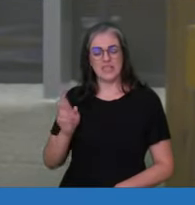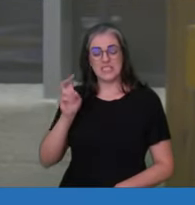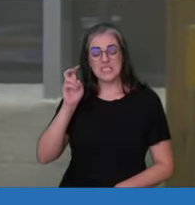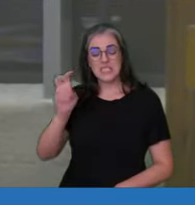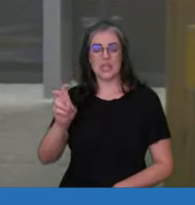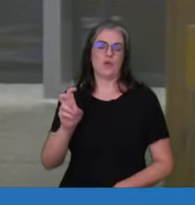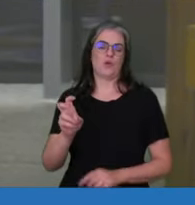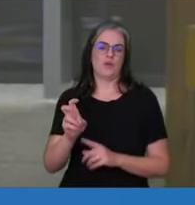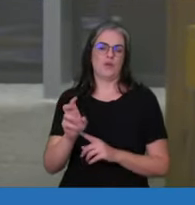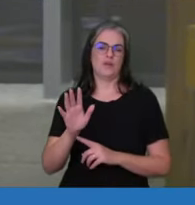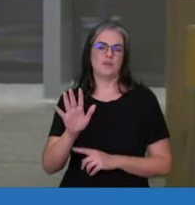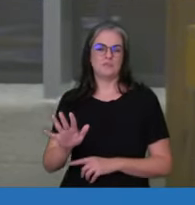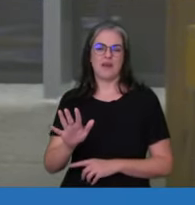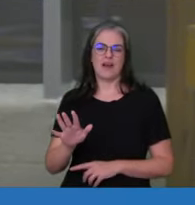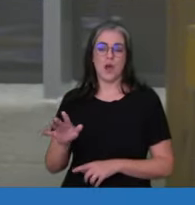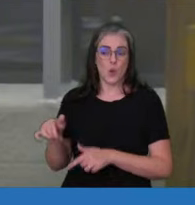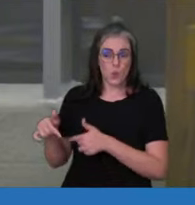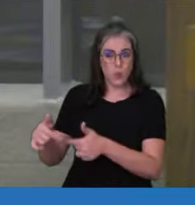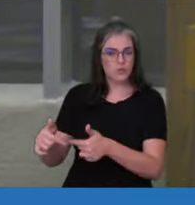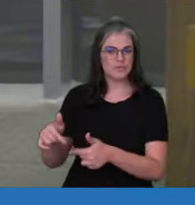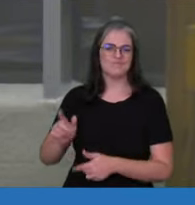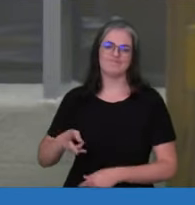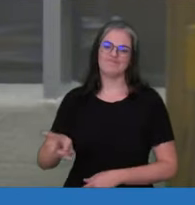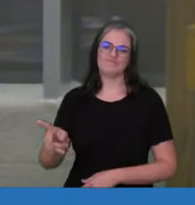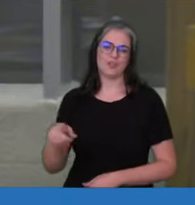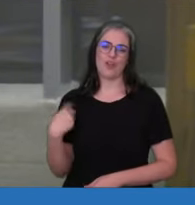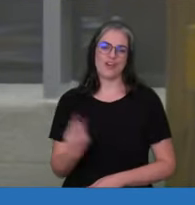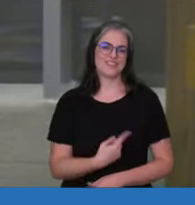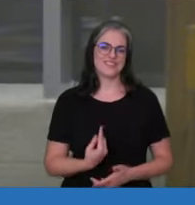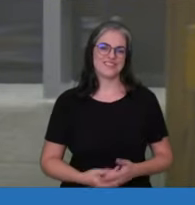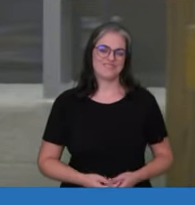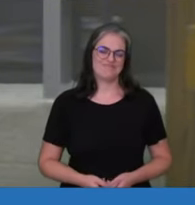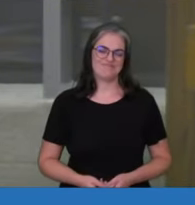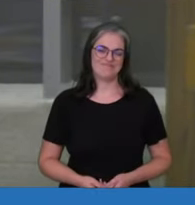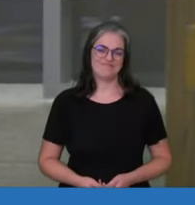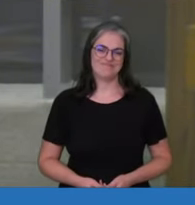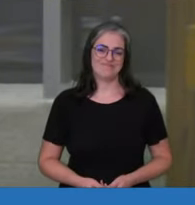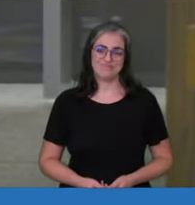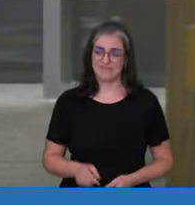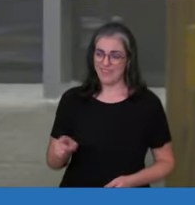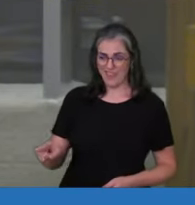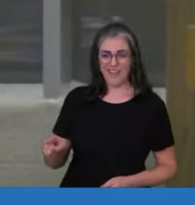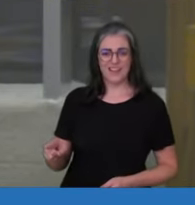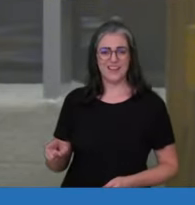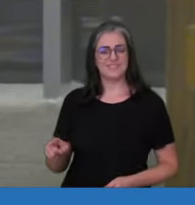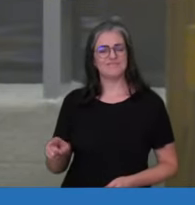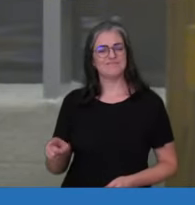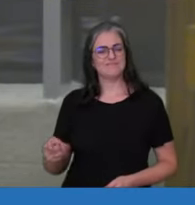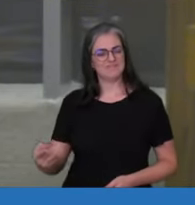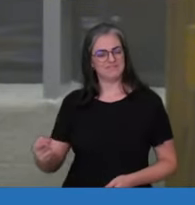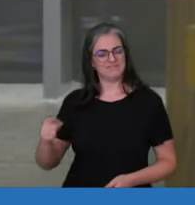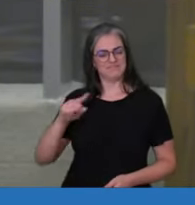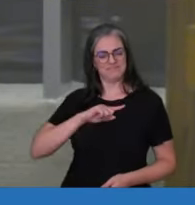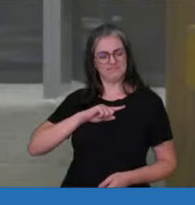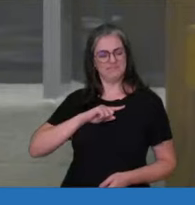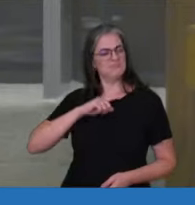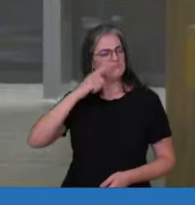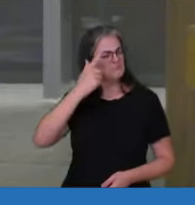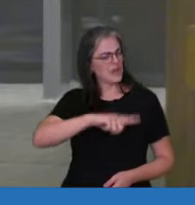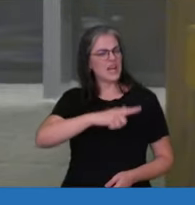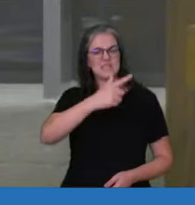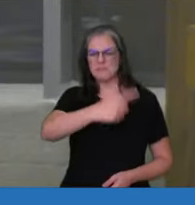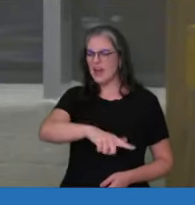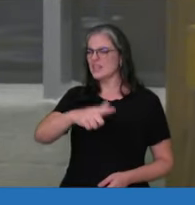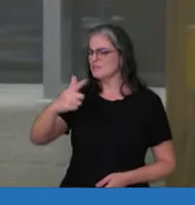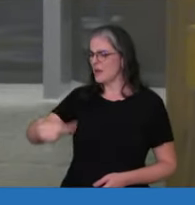E nós somos o exemplo disso. Porque depois de Marielle, cada vez mais de nós chegamos nos espaços